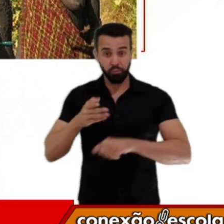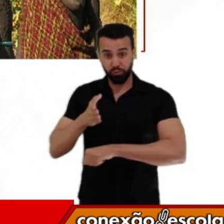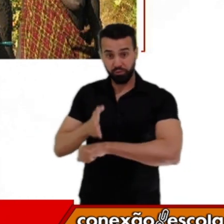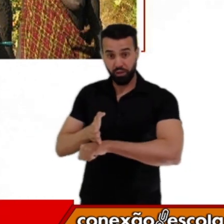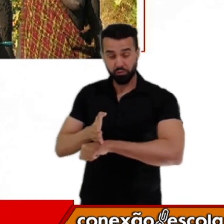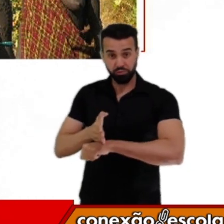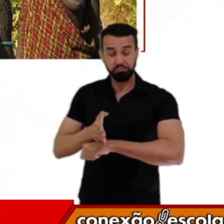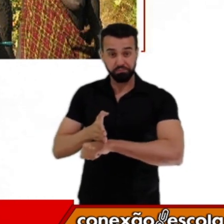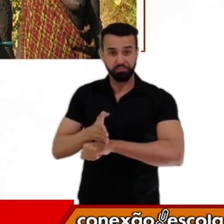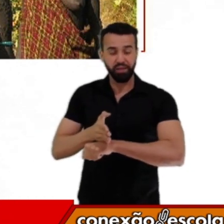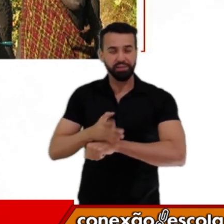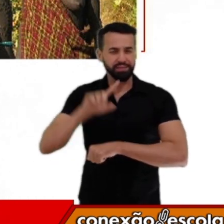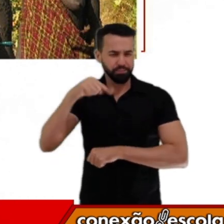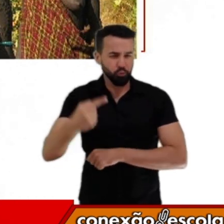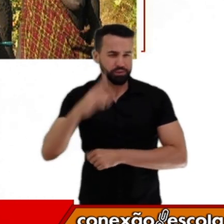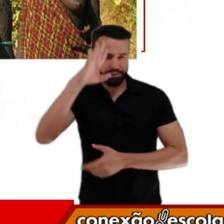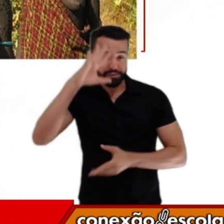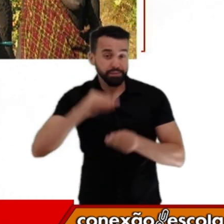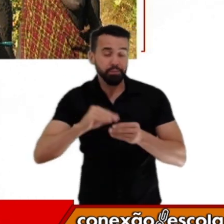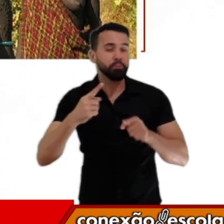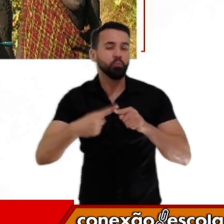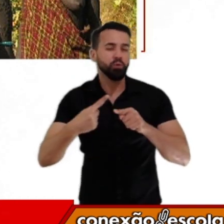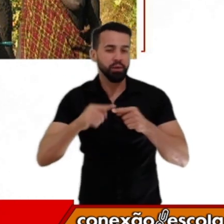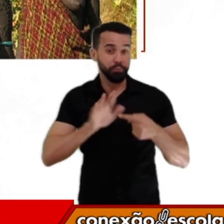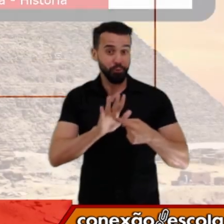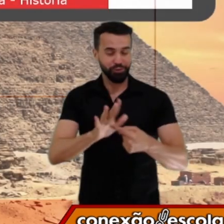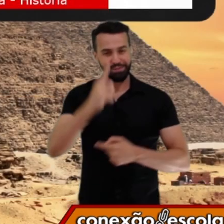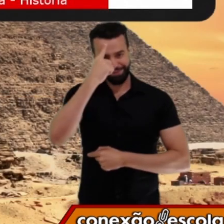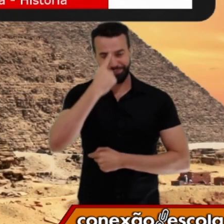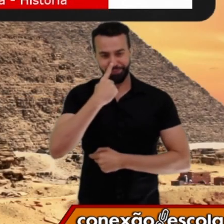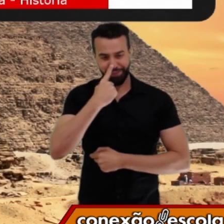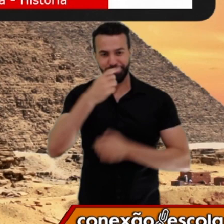razão de eu ter selecionado essas imagens para mostrar para vocês aqui.